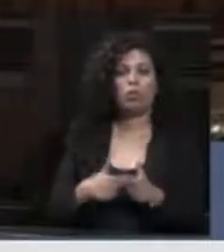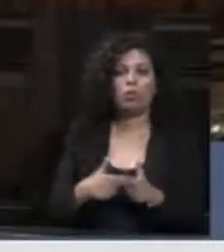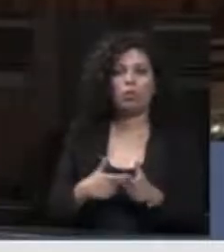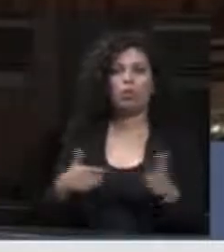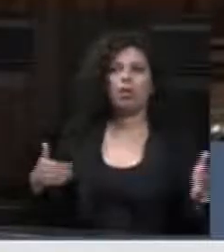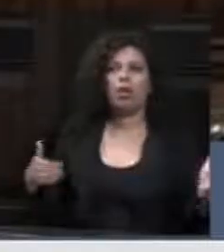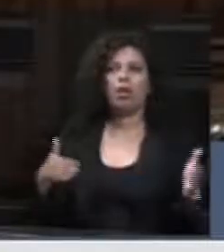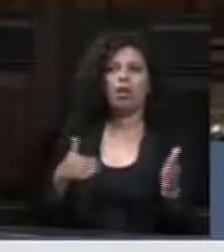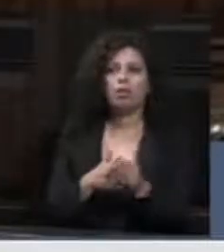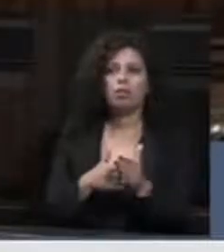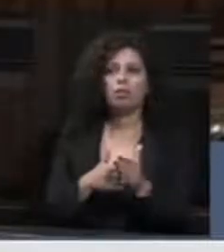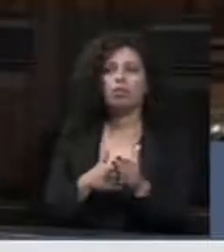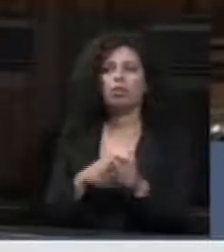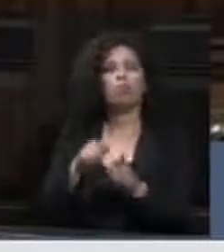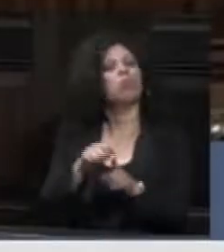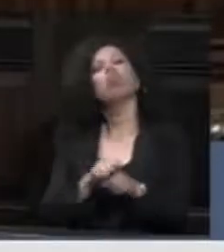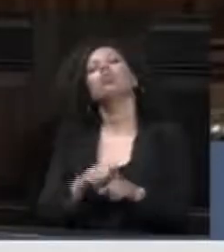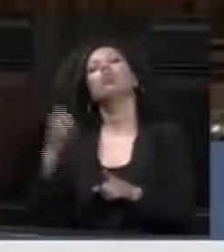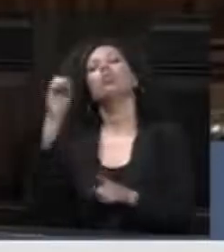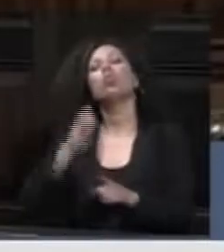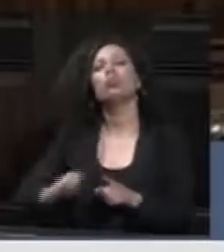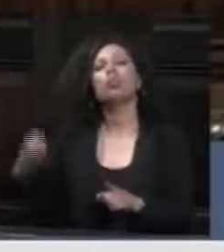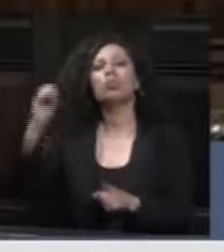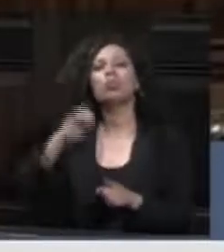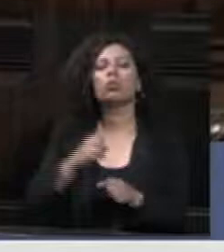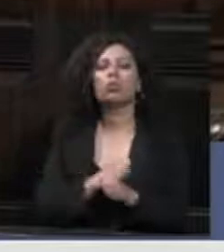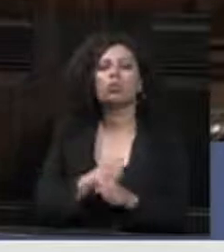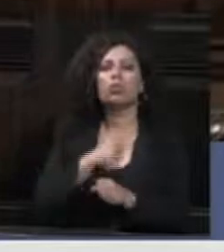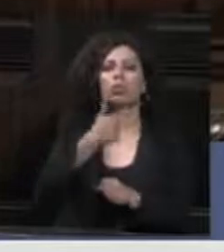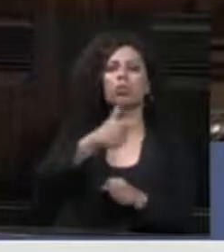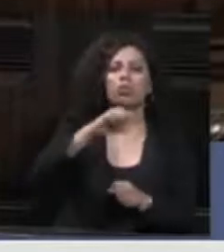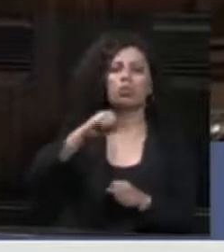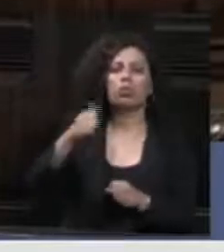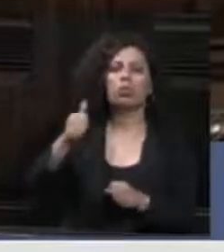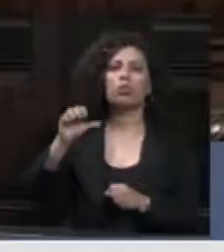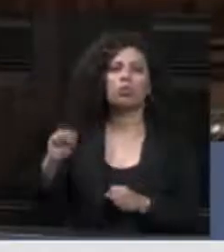até o final de outubro de 2018, a